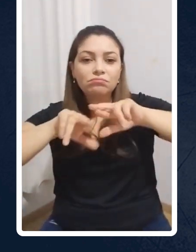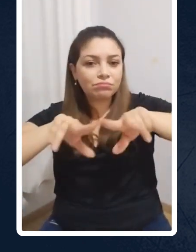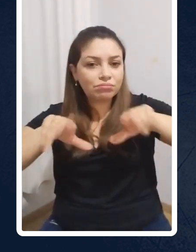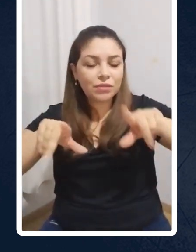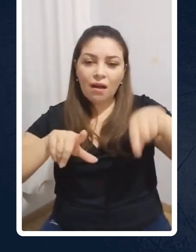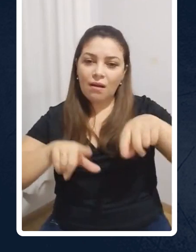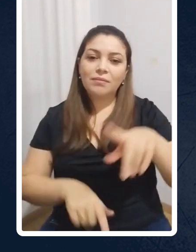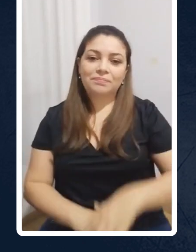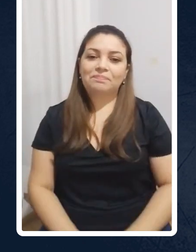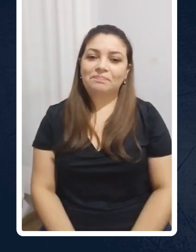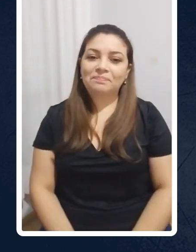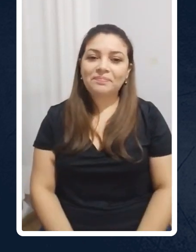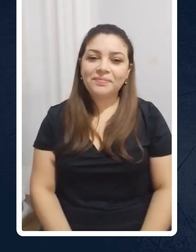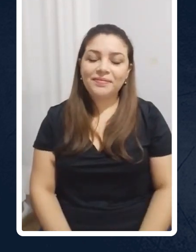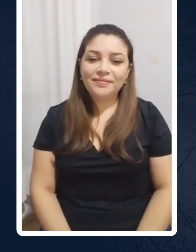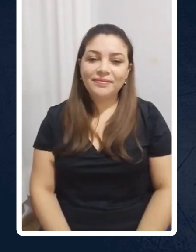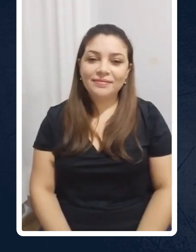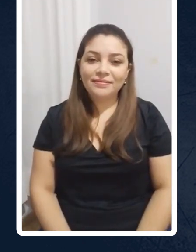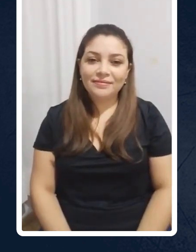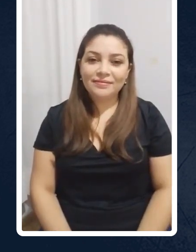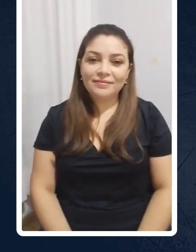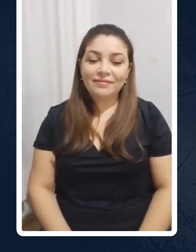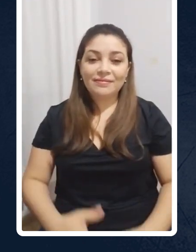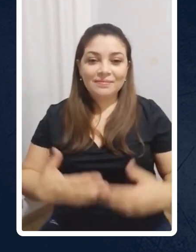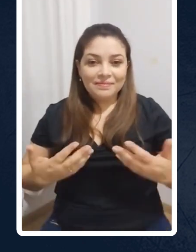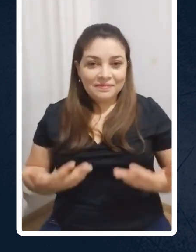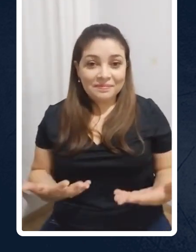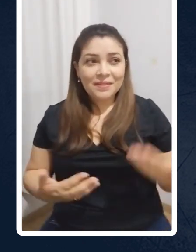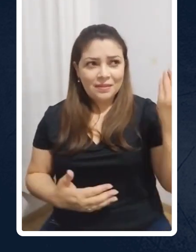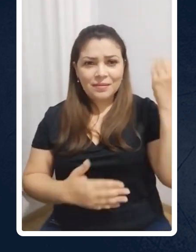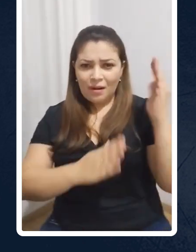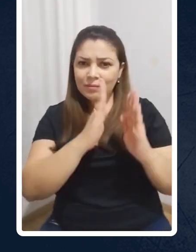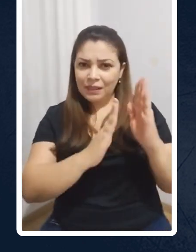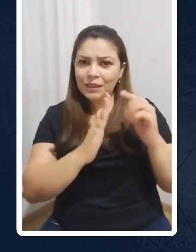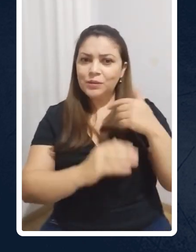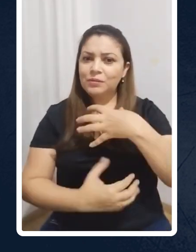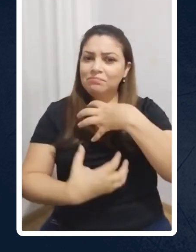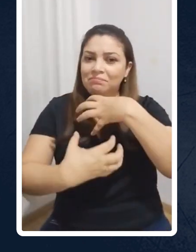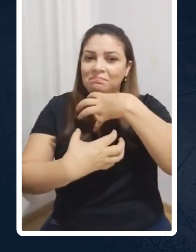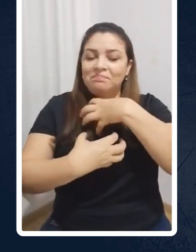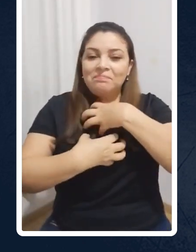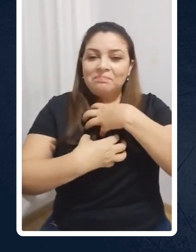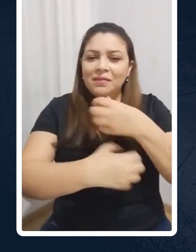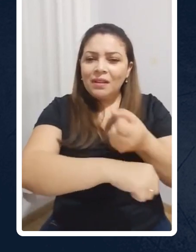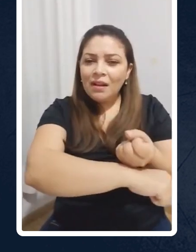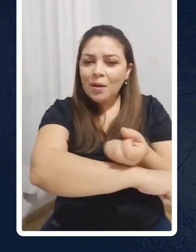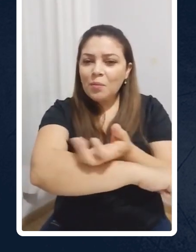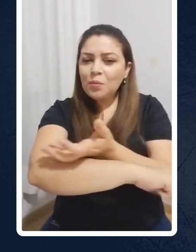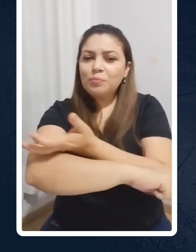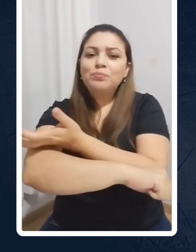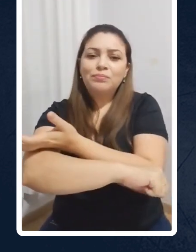E era emocionante quando o pai ou a mãe, sentado com o